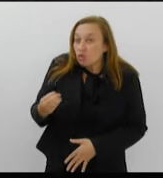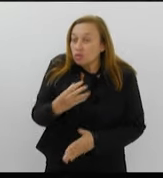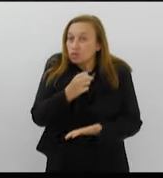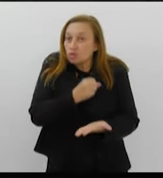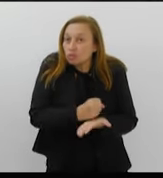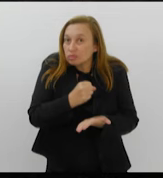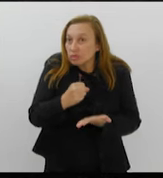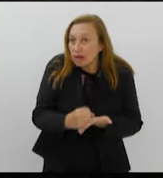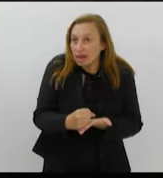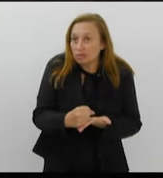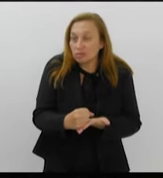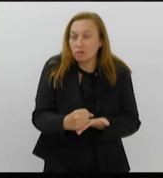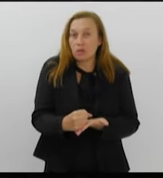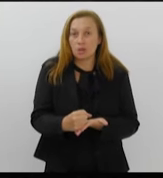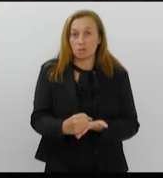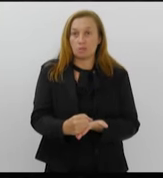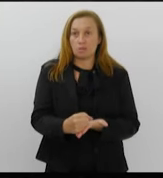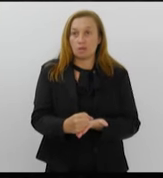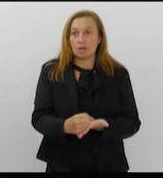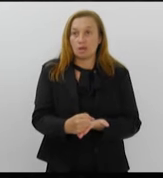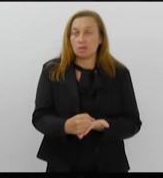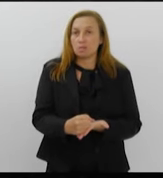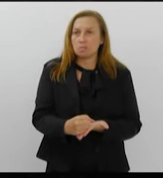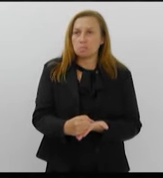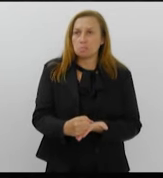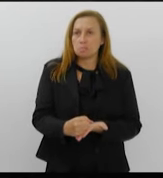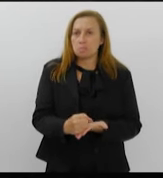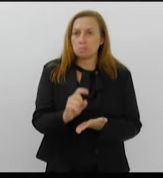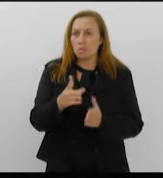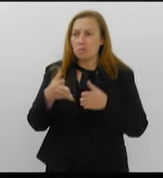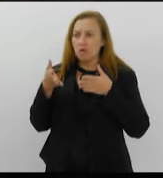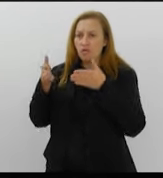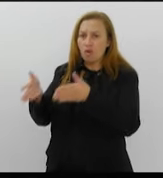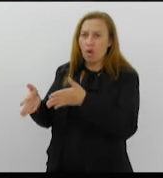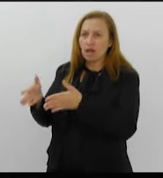contratos não poderão ser direcionados para a OS.